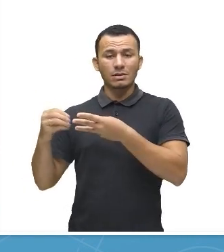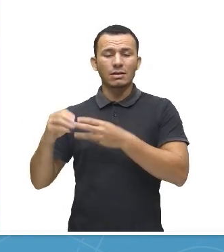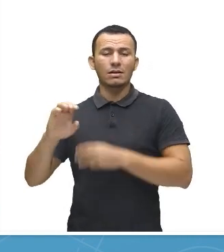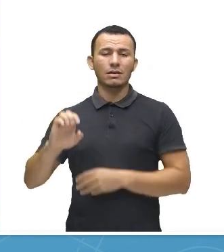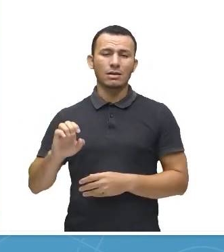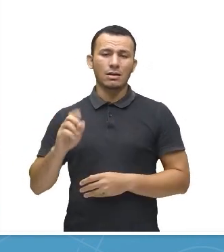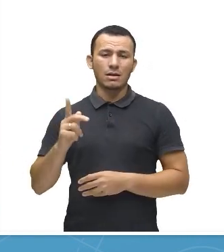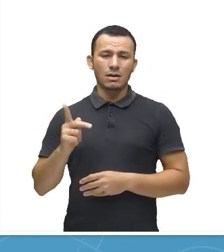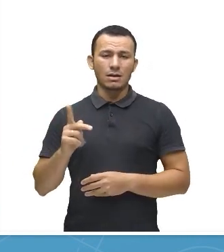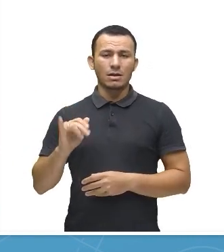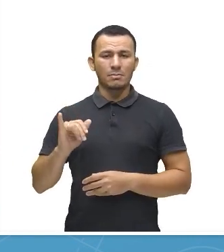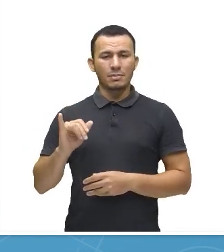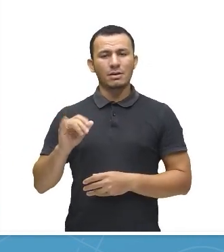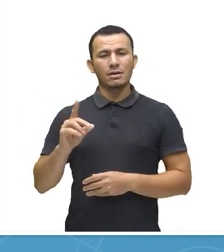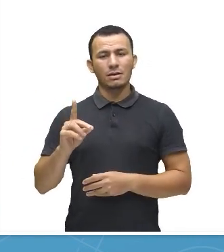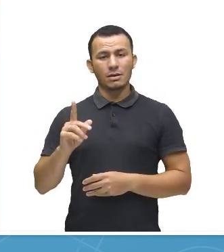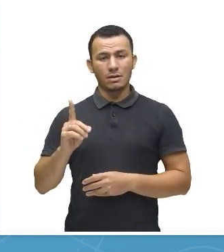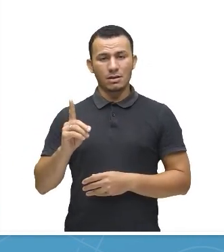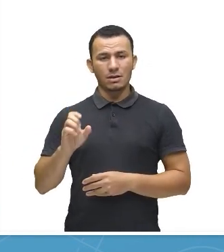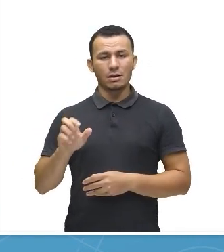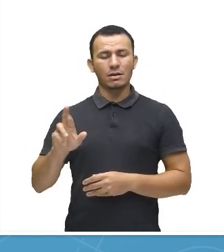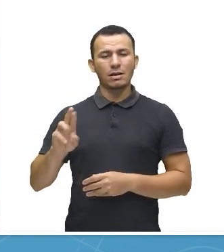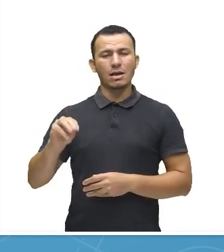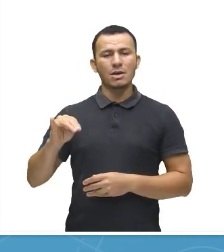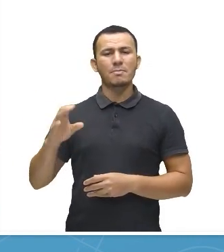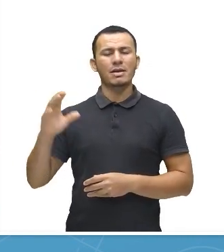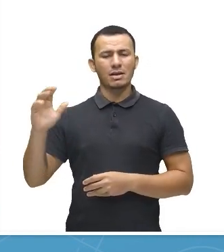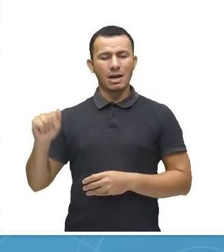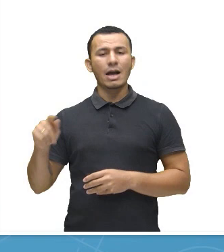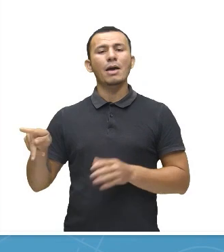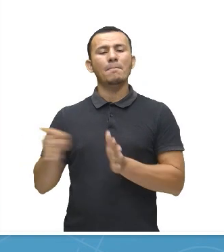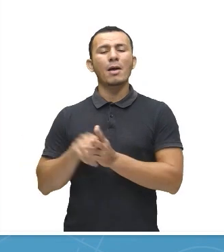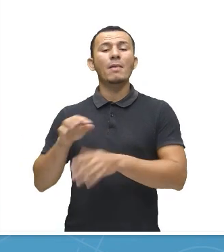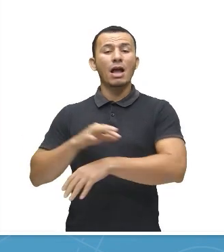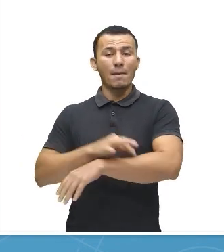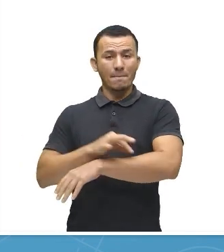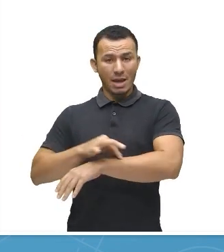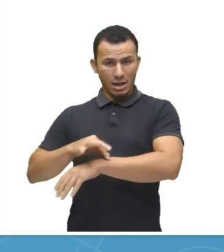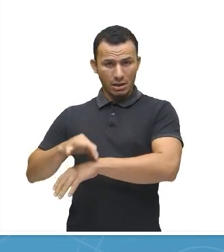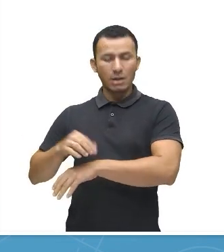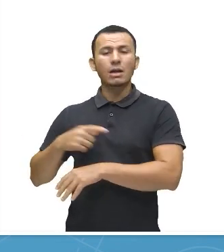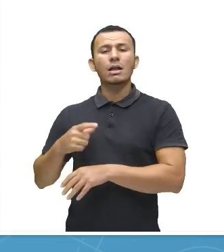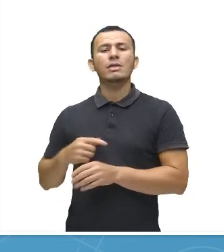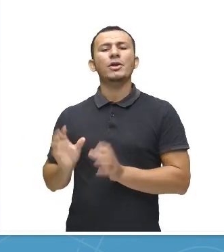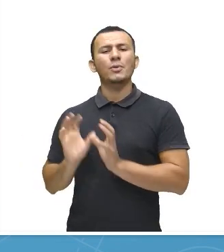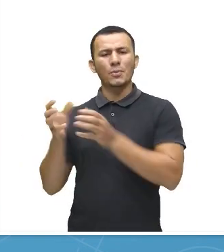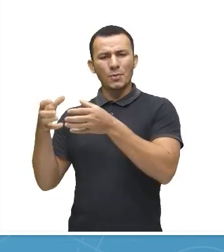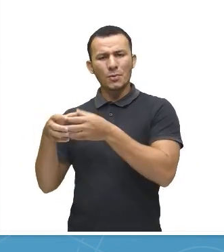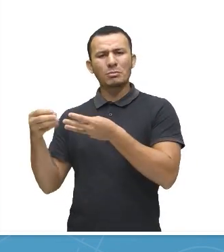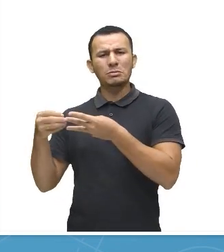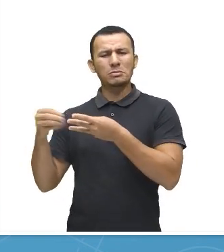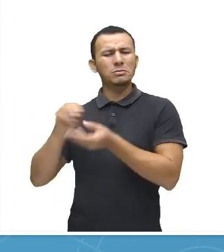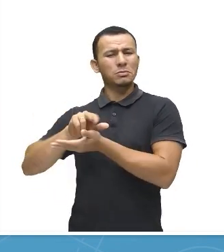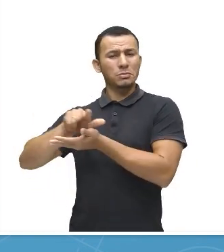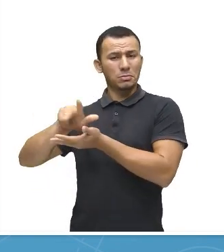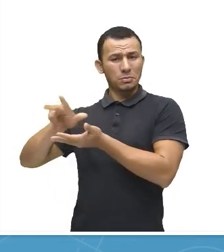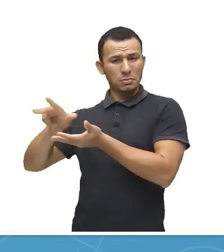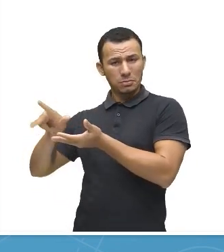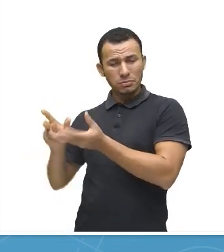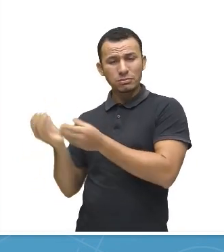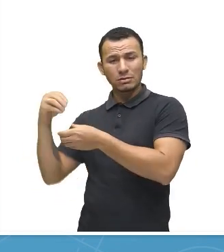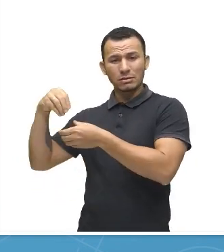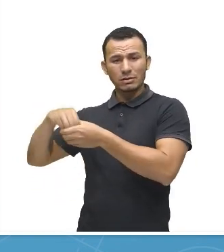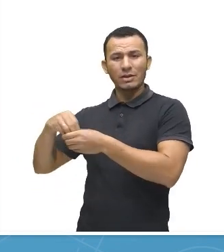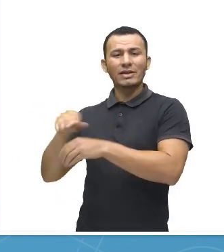da pele, também formada aí por um conjunto aí de células, várias células aí formando